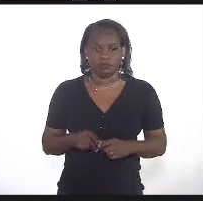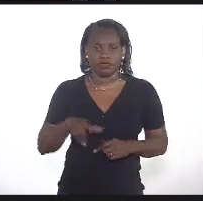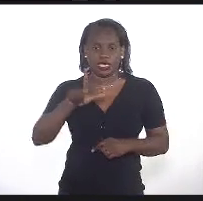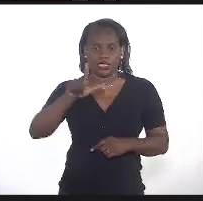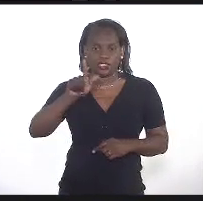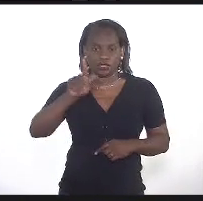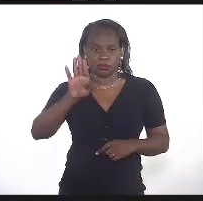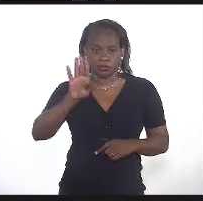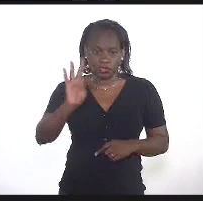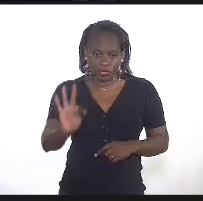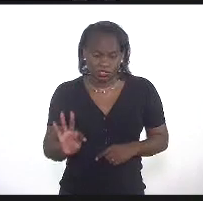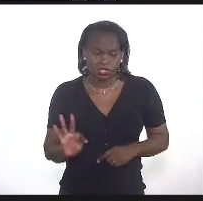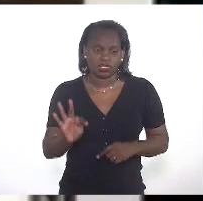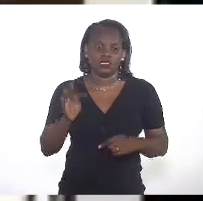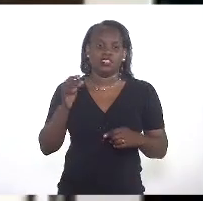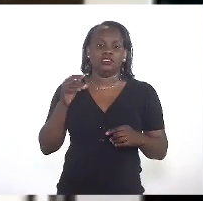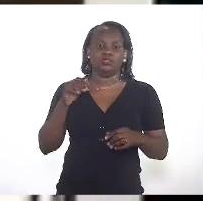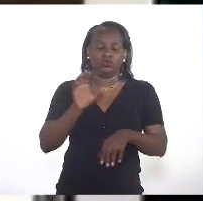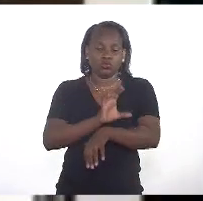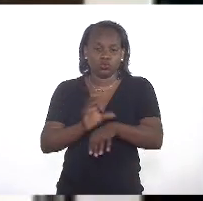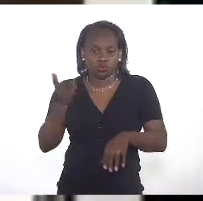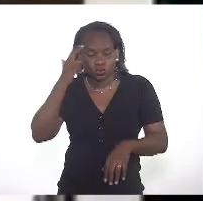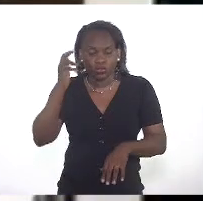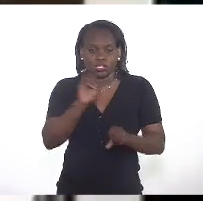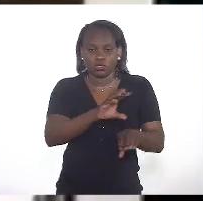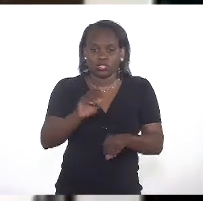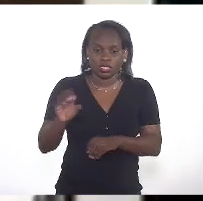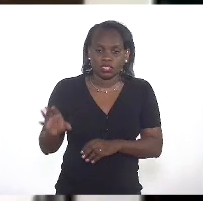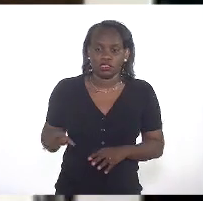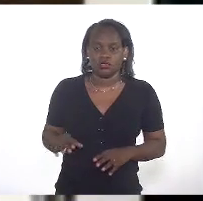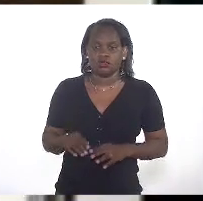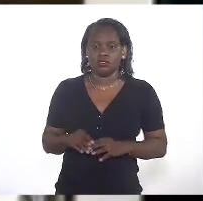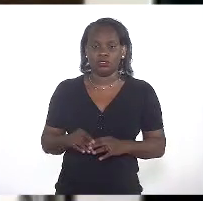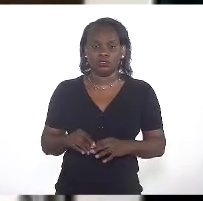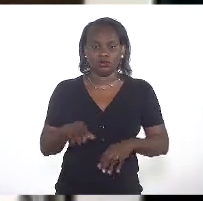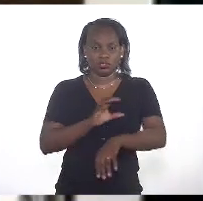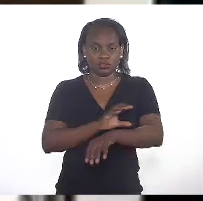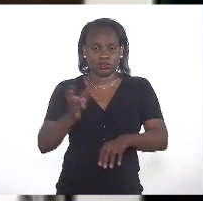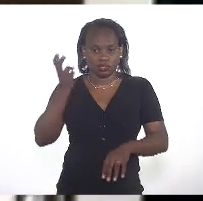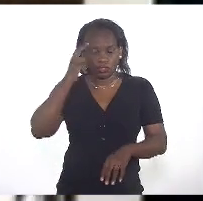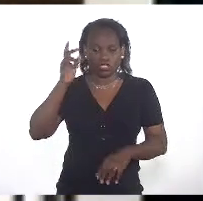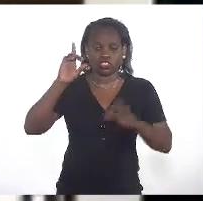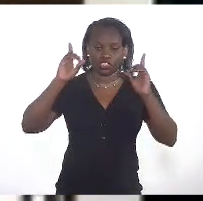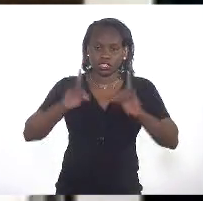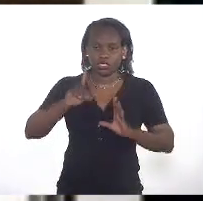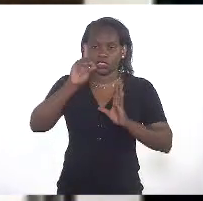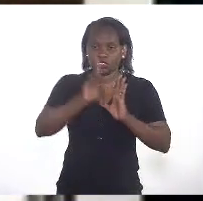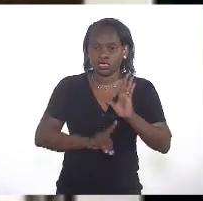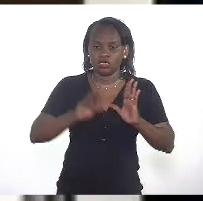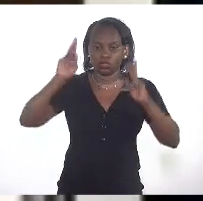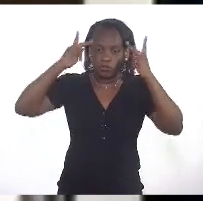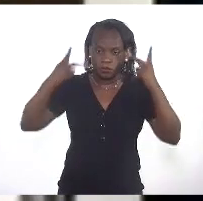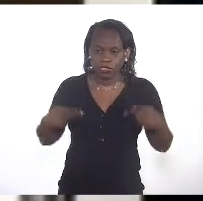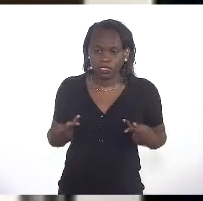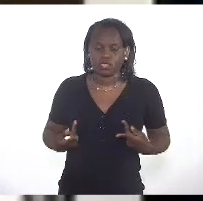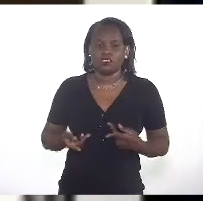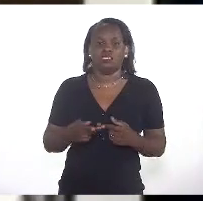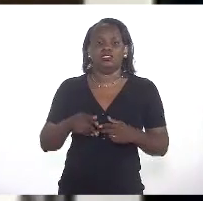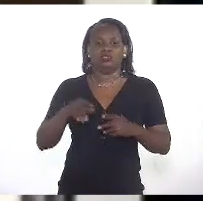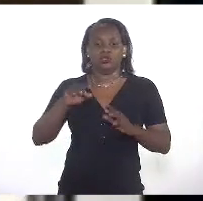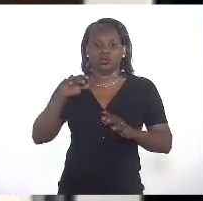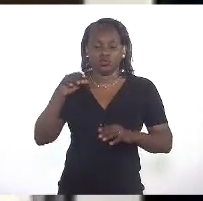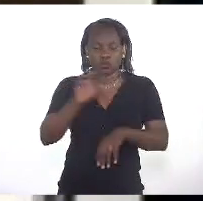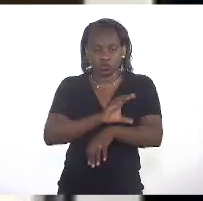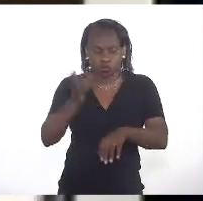LGBT, cultura e educação, cultura e saúde, cultura e direitos humanos, cultura e meio